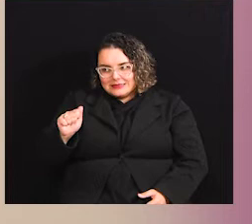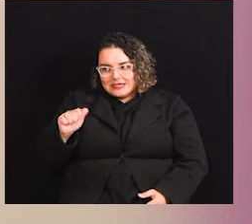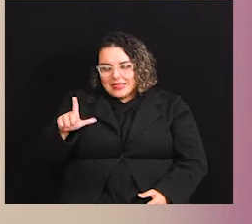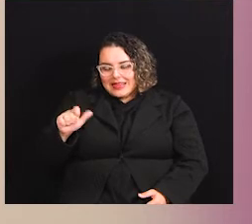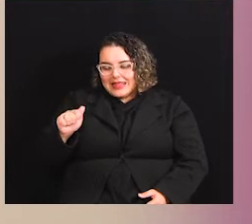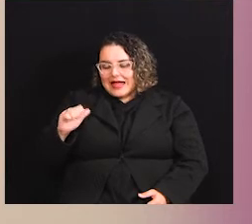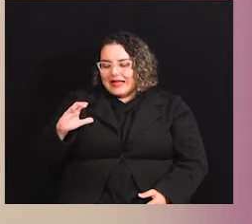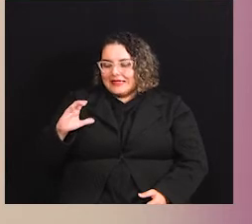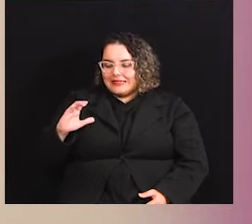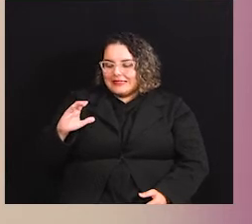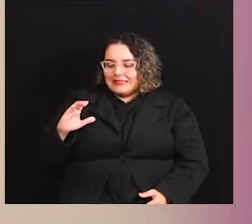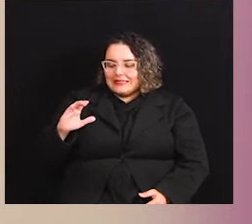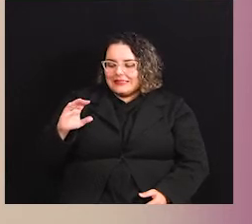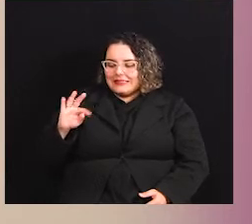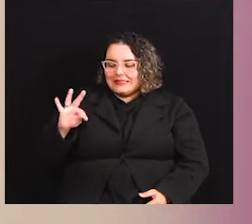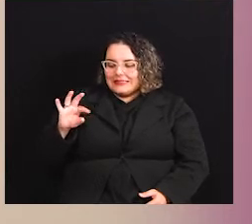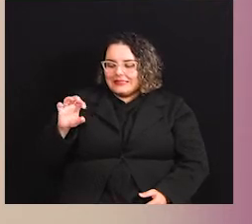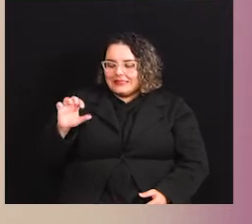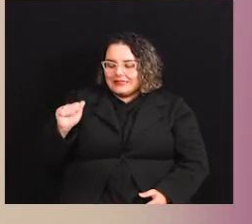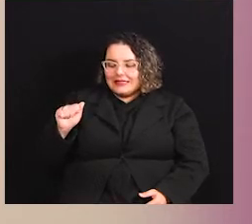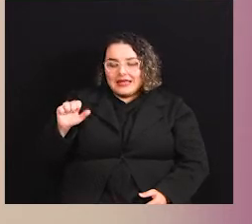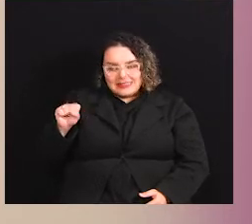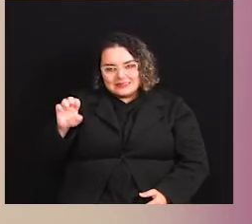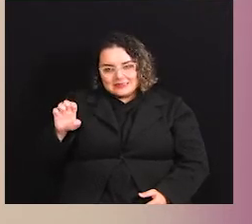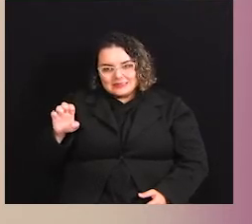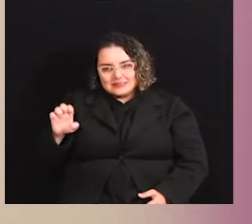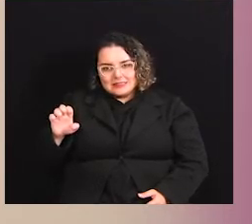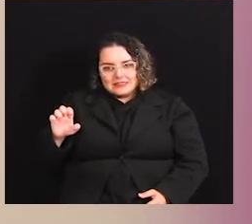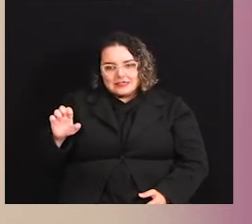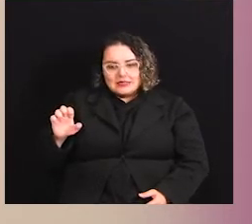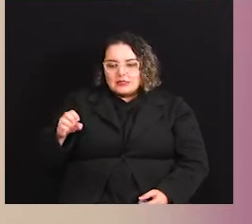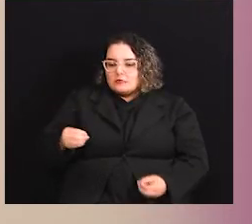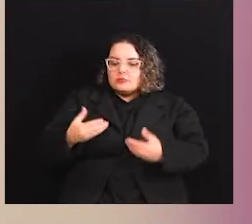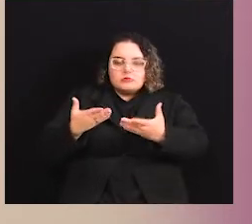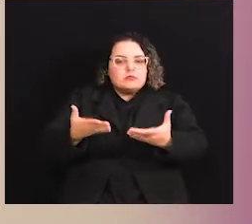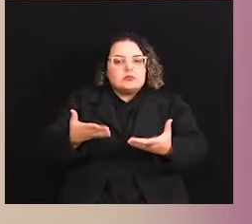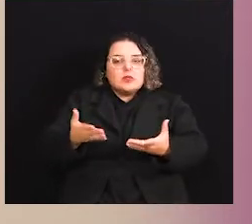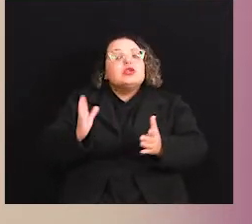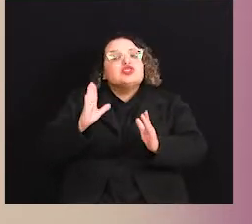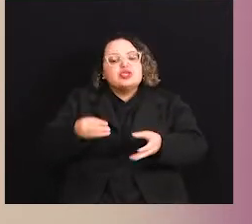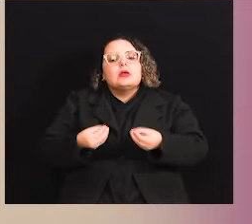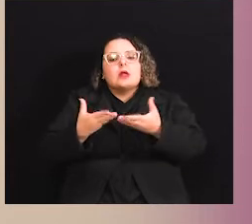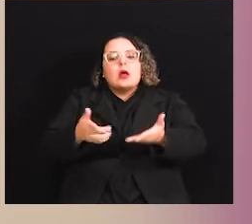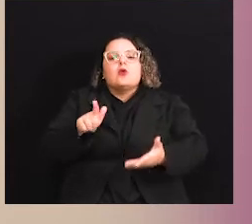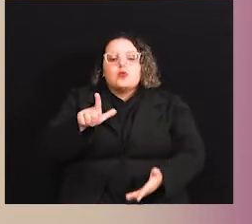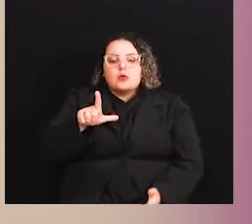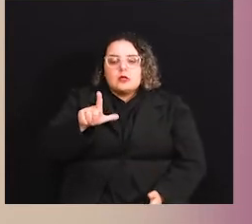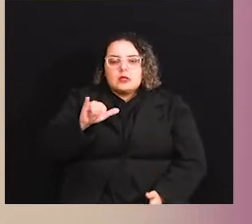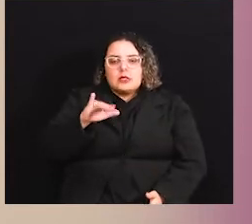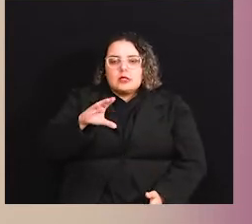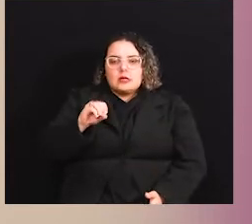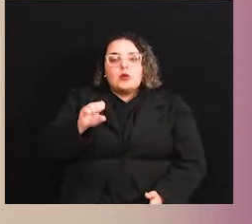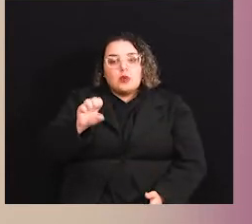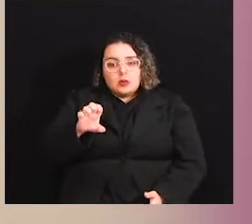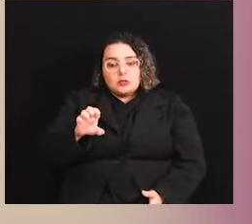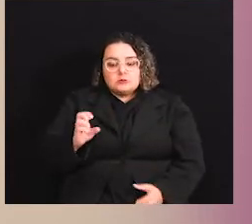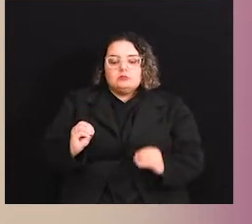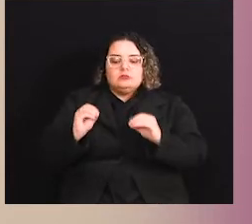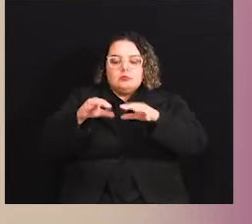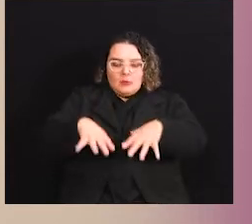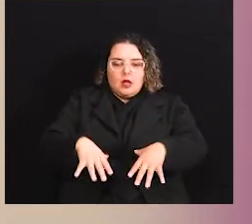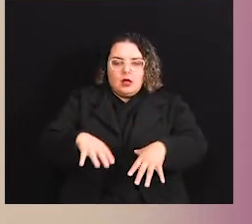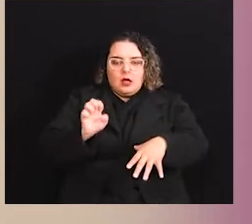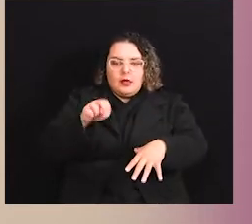o açúcar lactose não digerido. Ela já oferece o produto com glicose, através da adição dessa